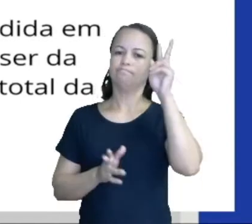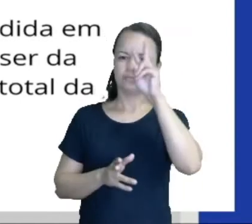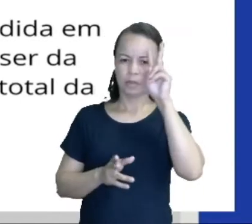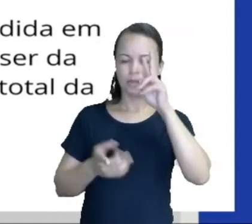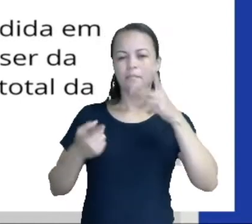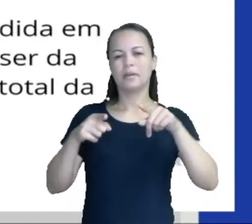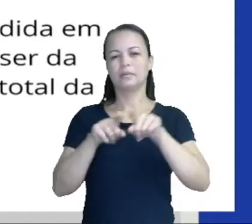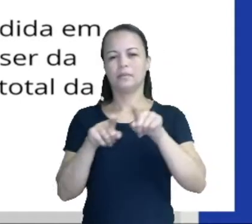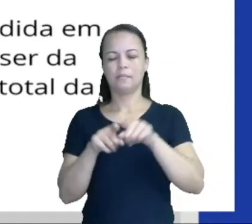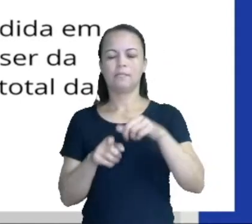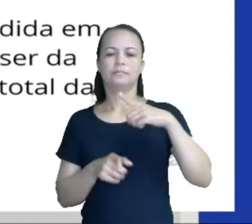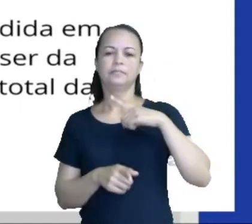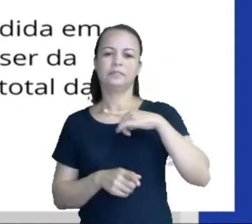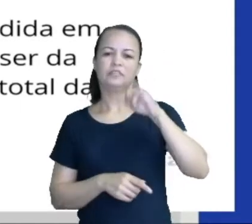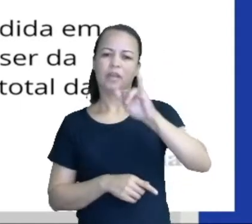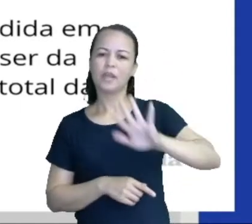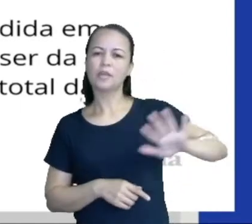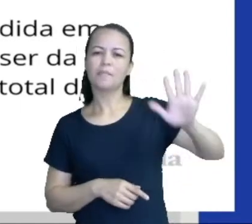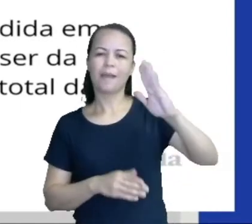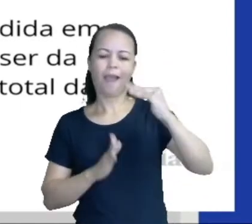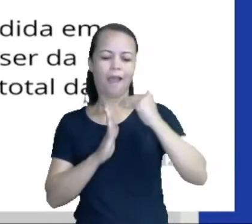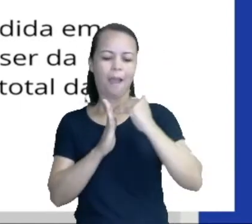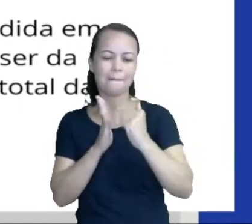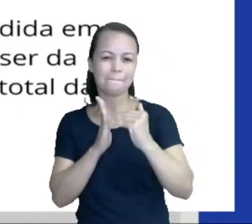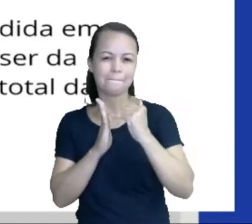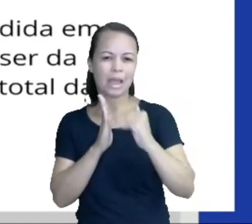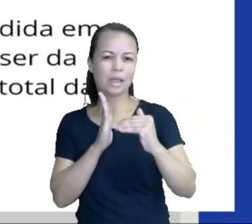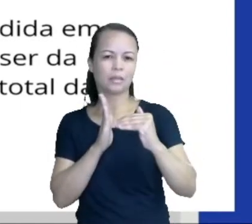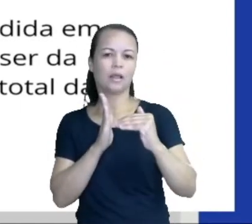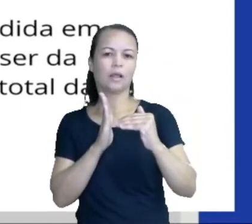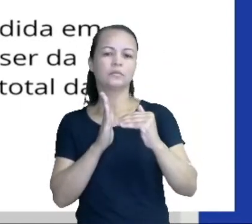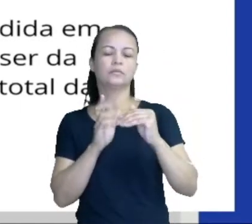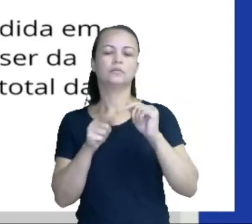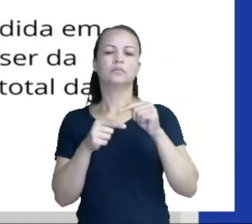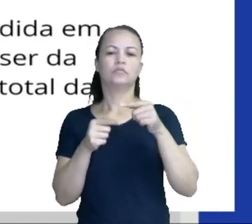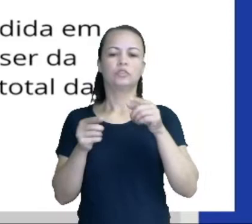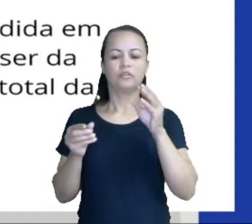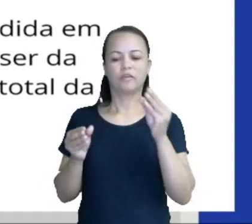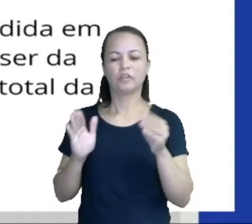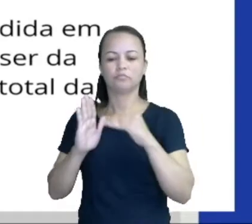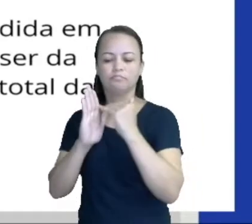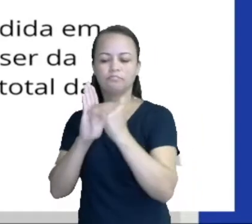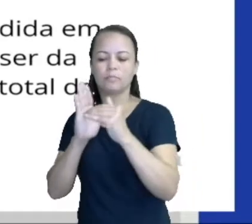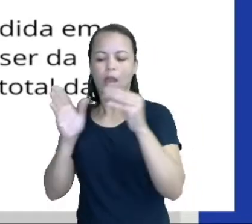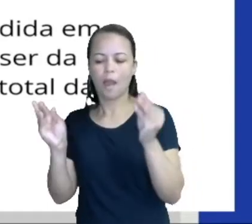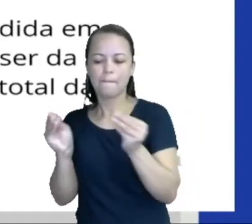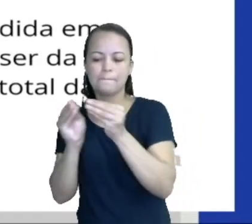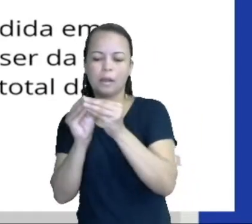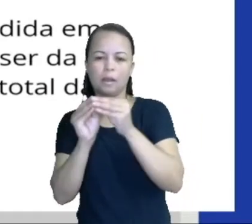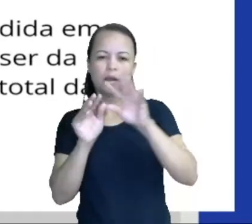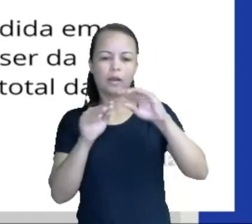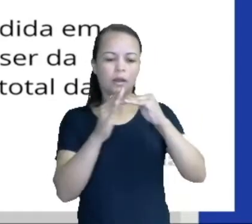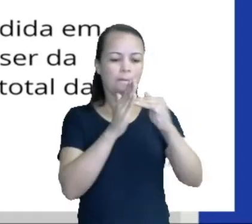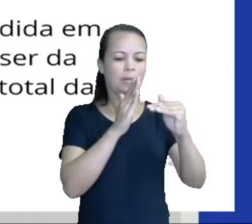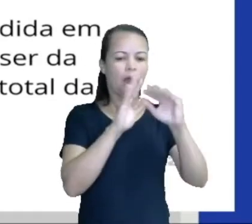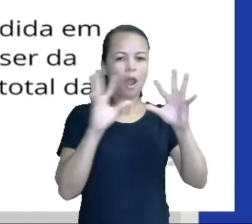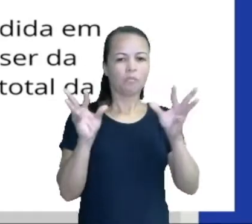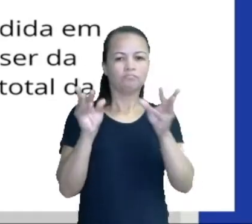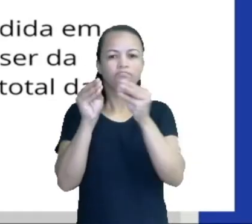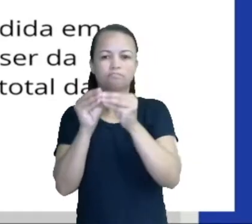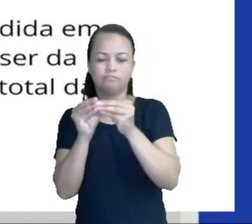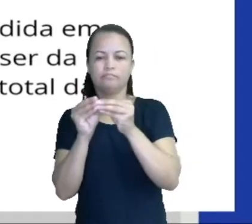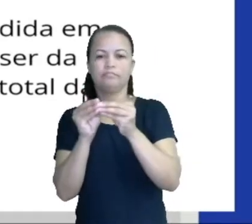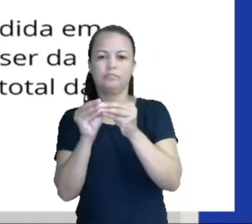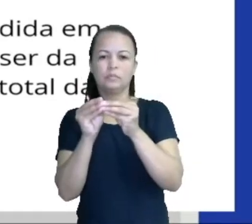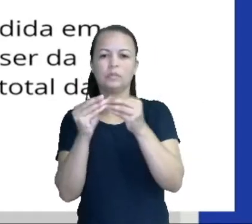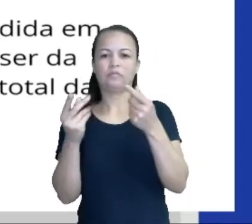Se tiver uma figura à metade, aí você vai juntar a metade com a metade para formar